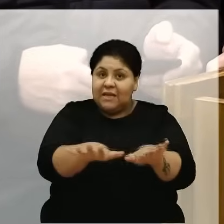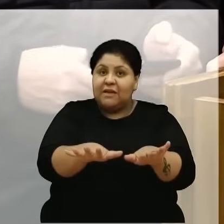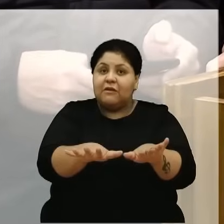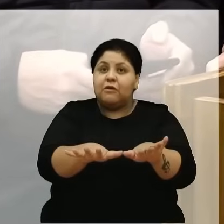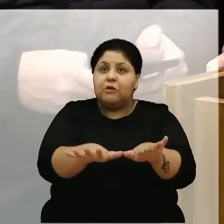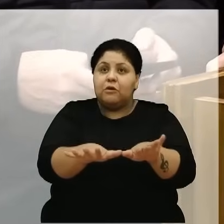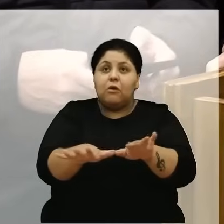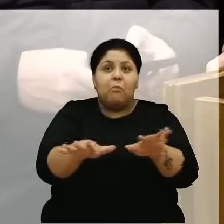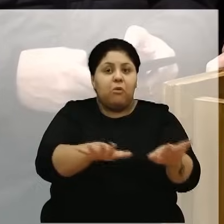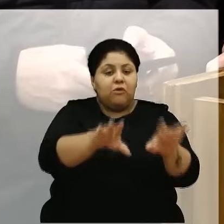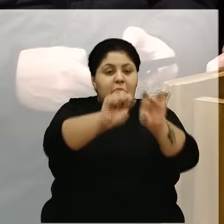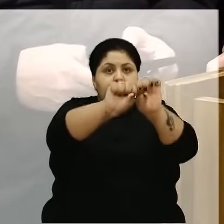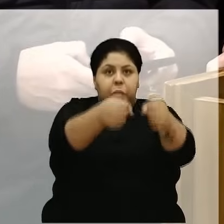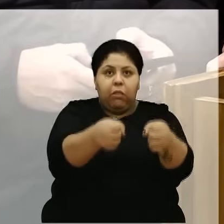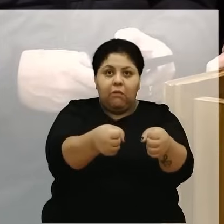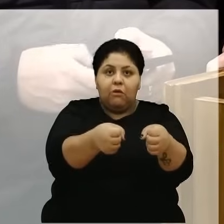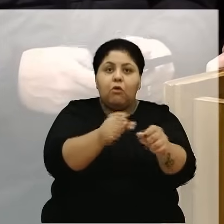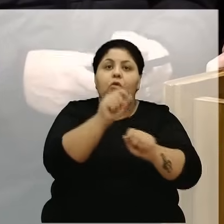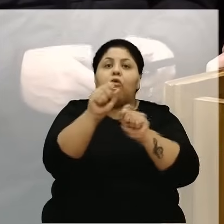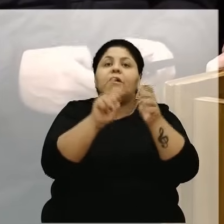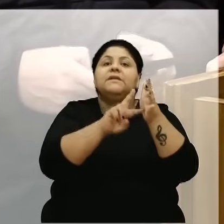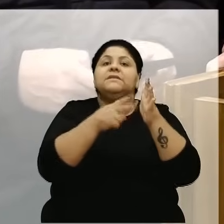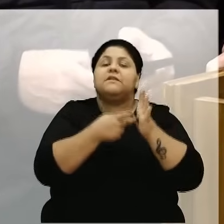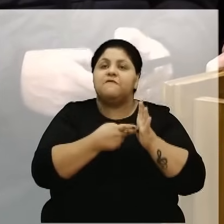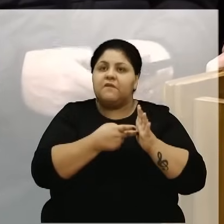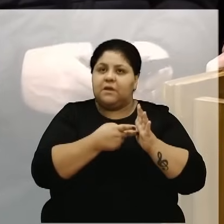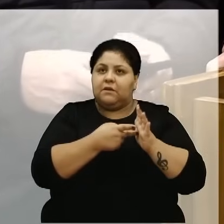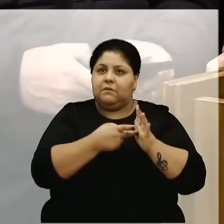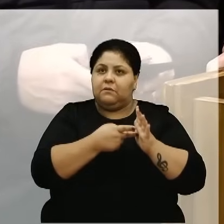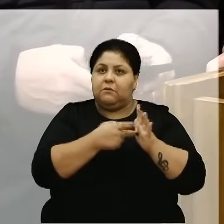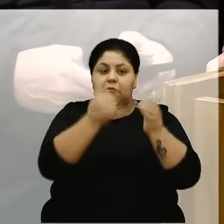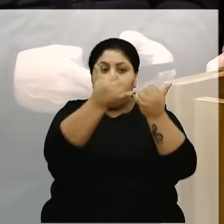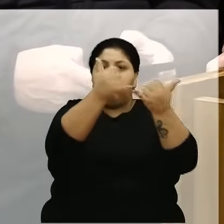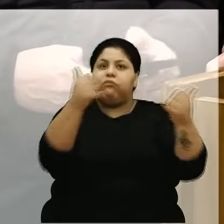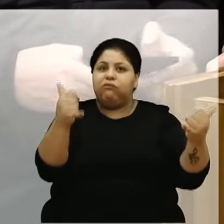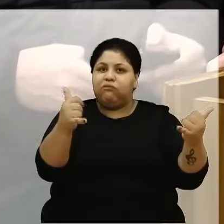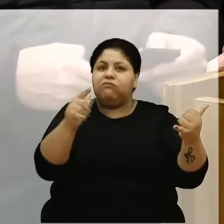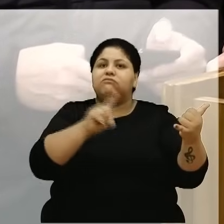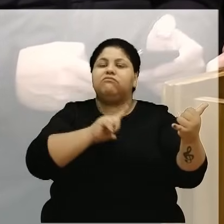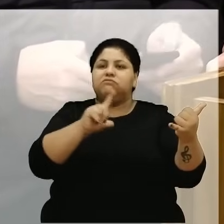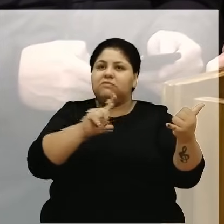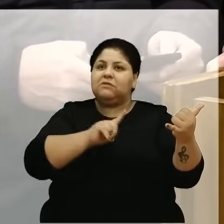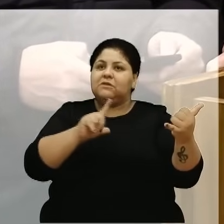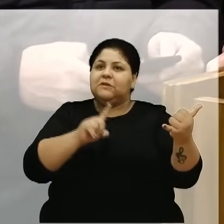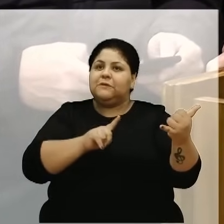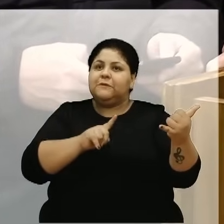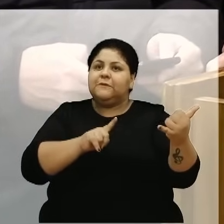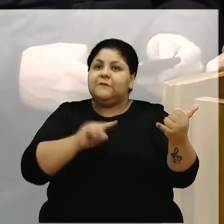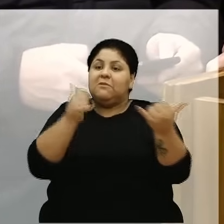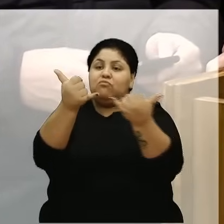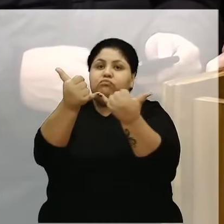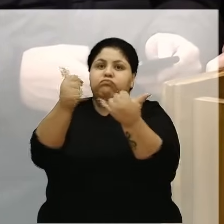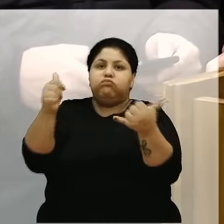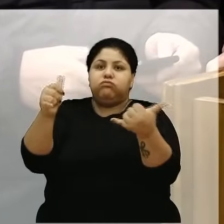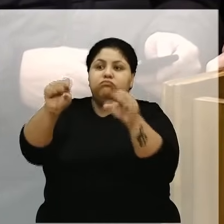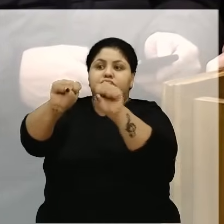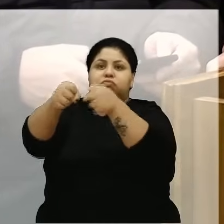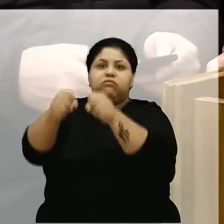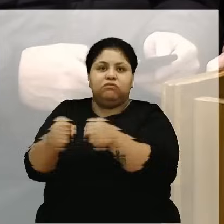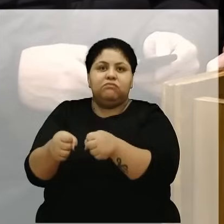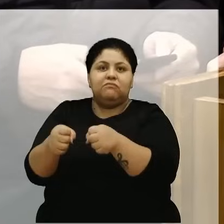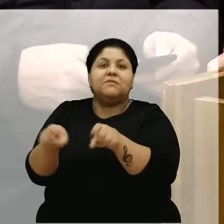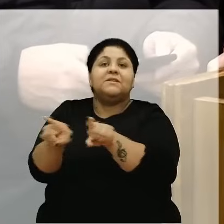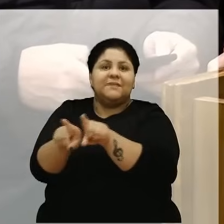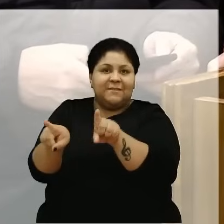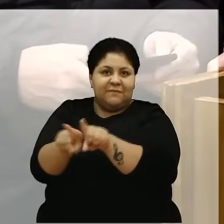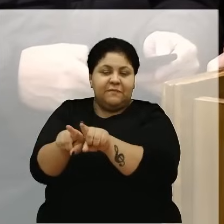será colapsada. O que significa isso? Nós vamos ter um colapso energético. Né? Então, a